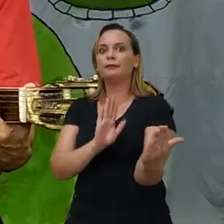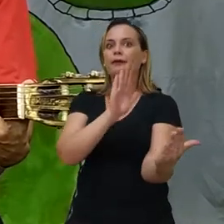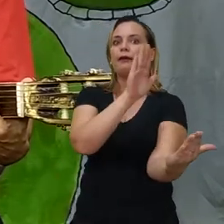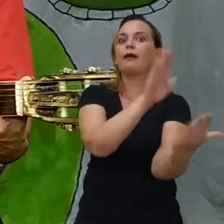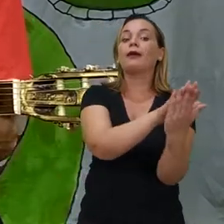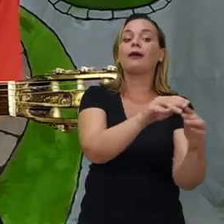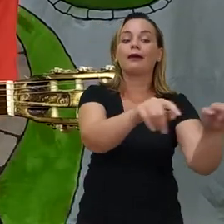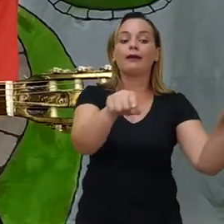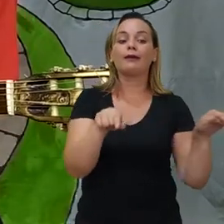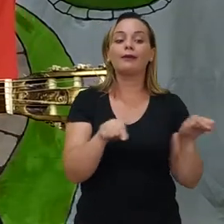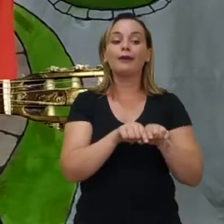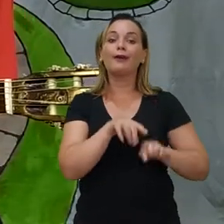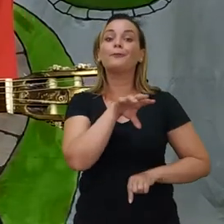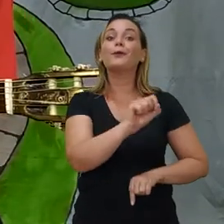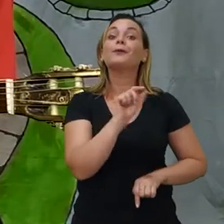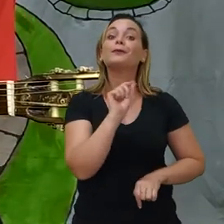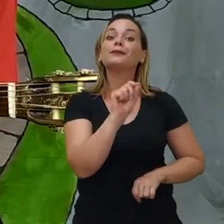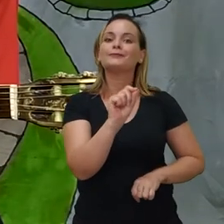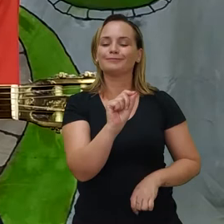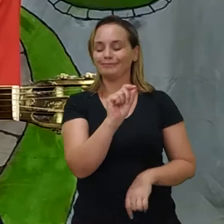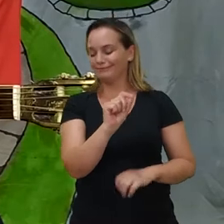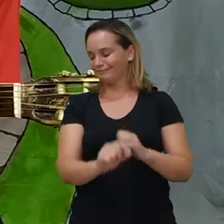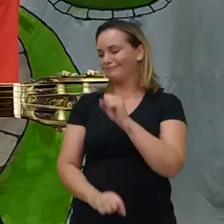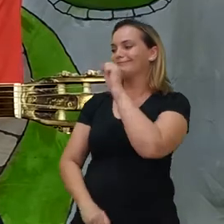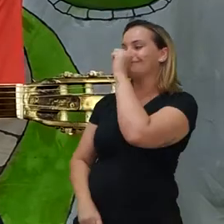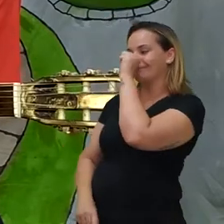e pegou quem? O porquinho.